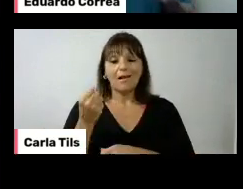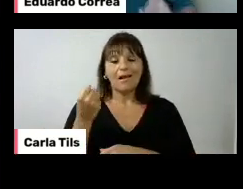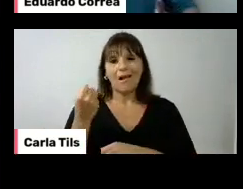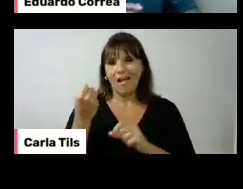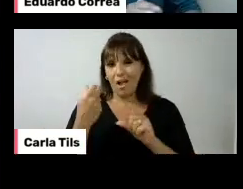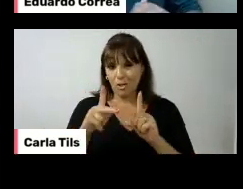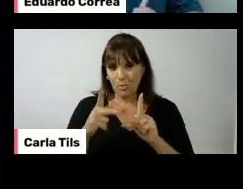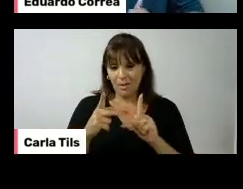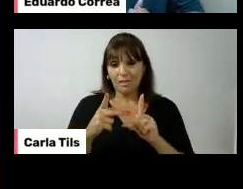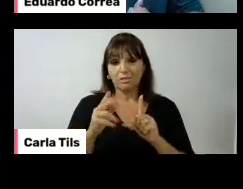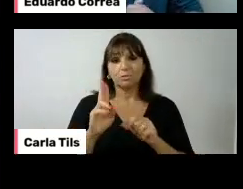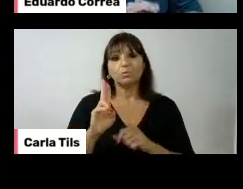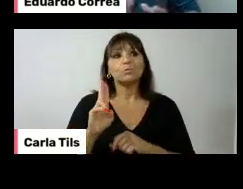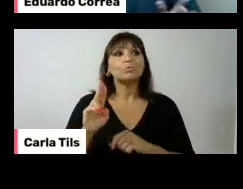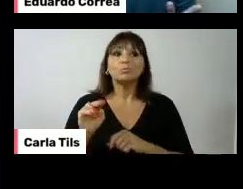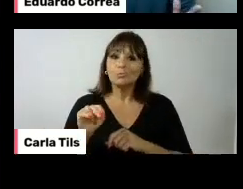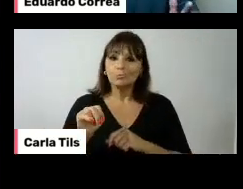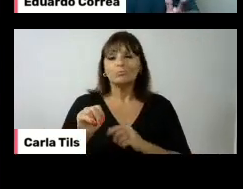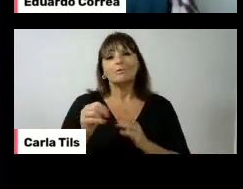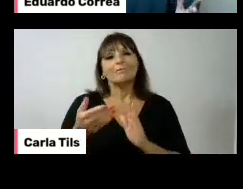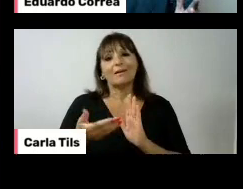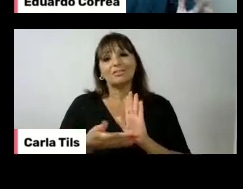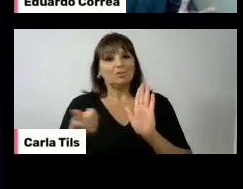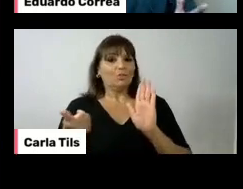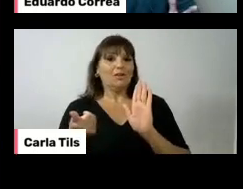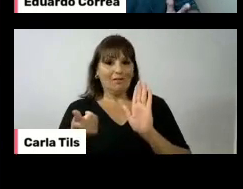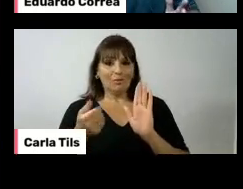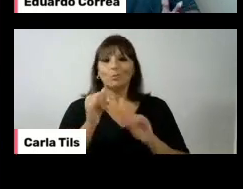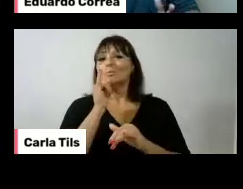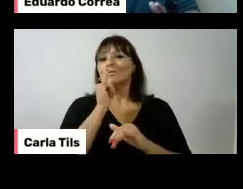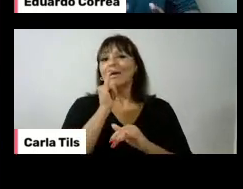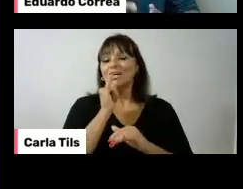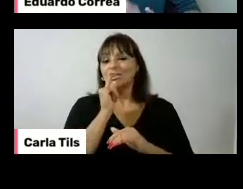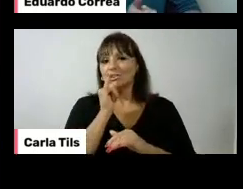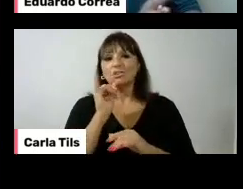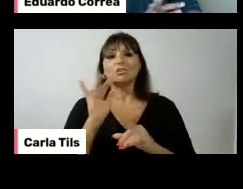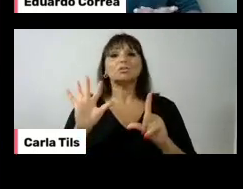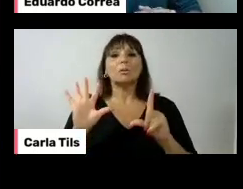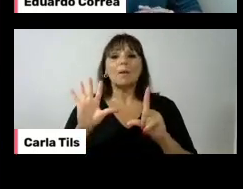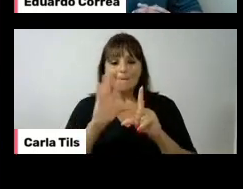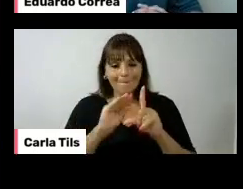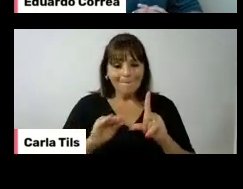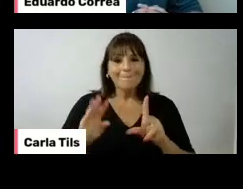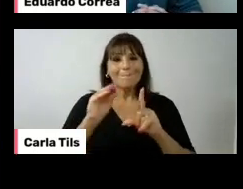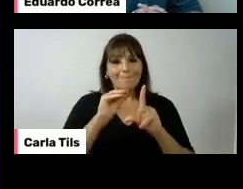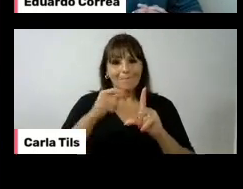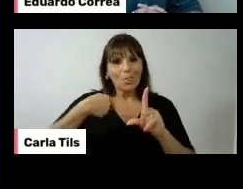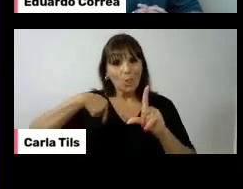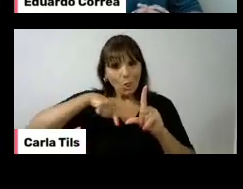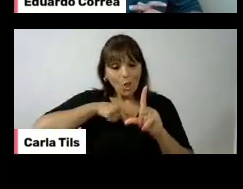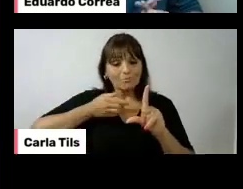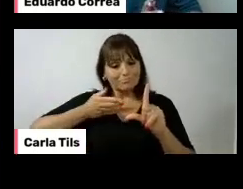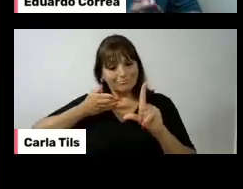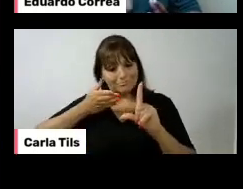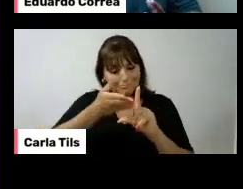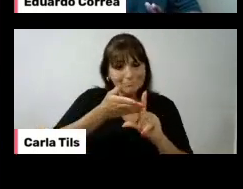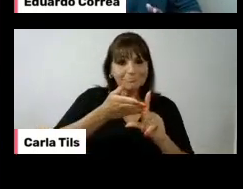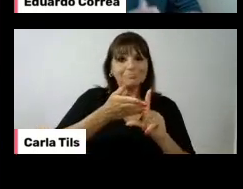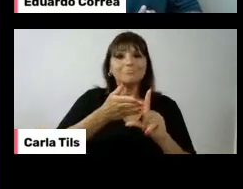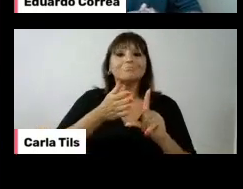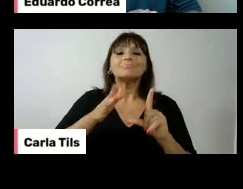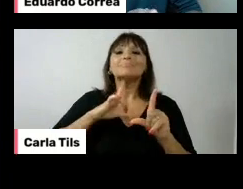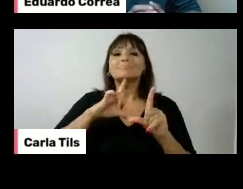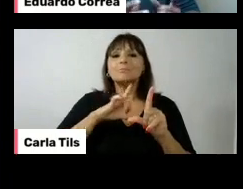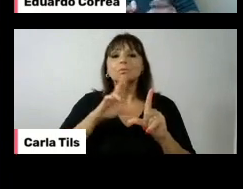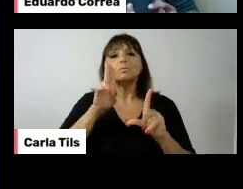tirar o teste manual. O teste manual basicamente consiste em nós navegarmos no nosso site. Navegarmos utilizando um